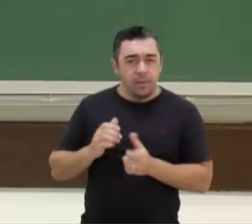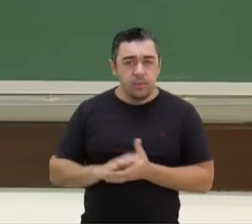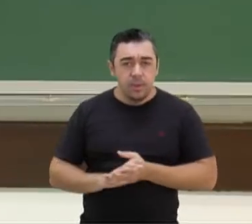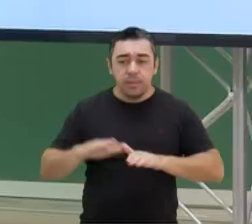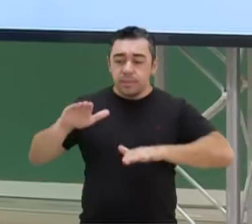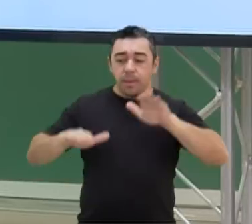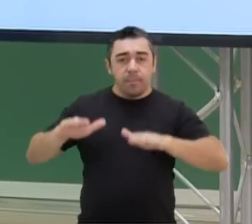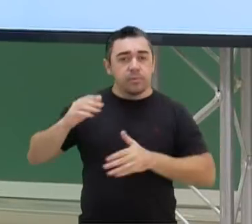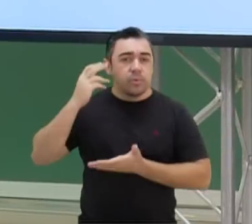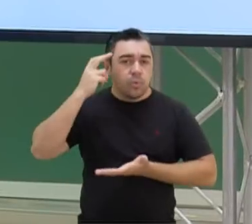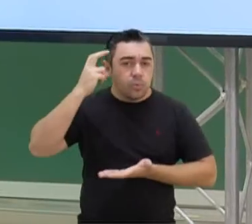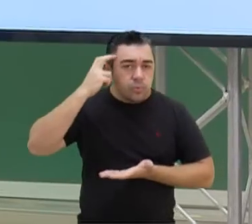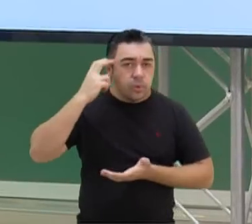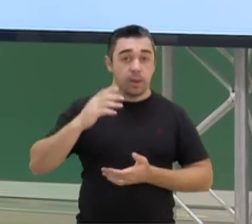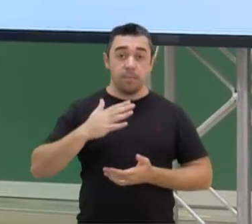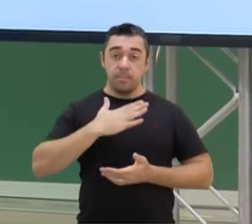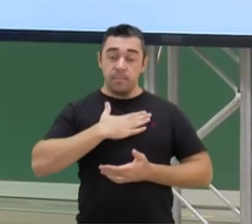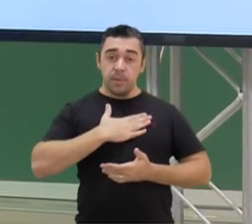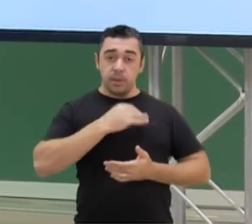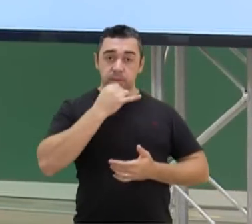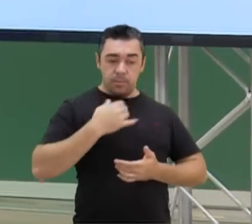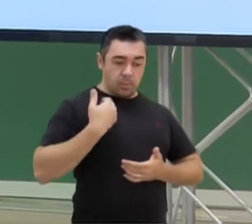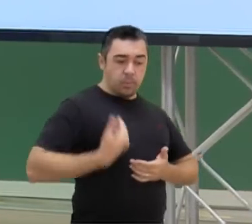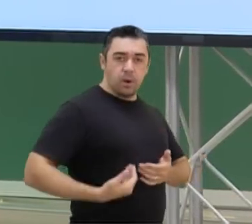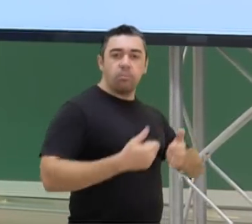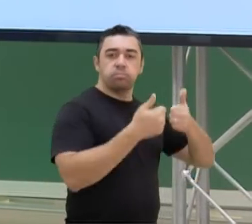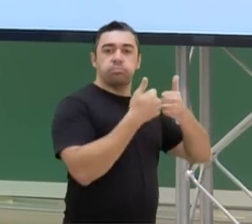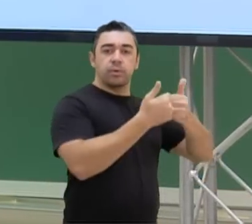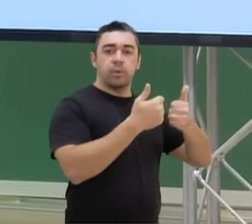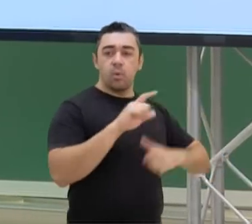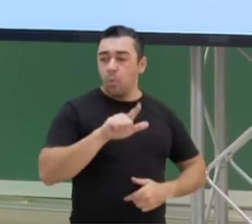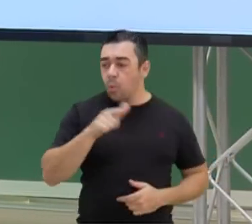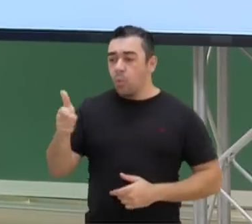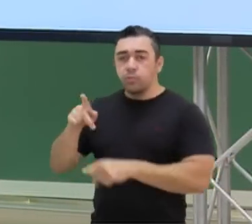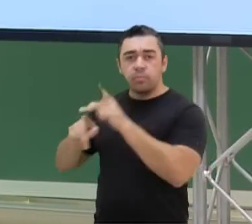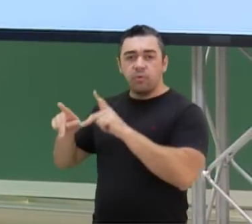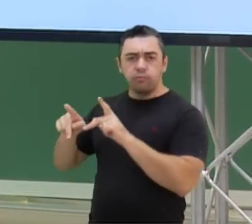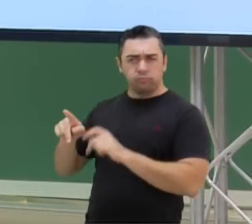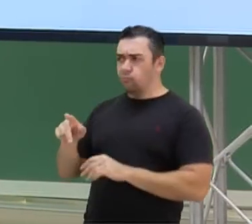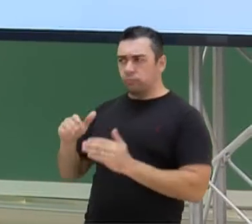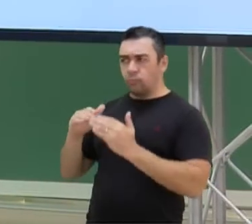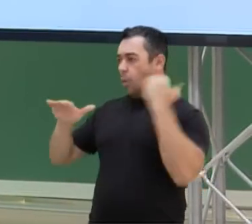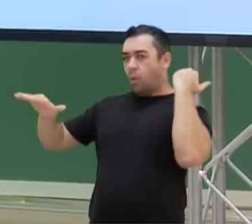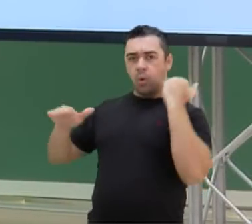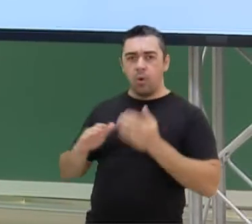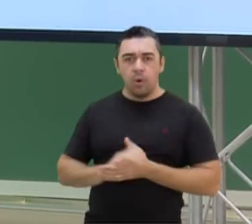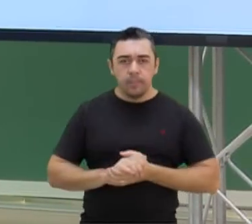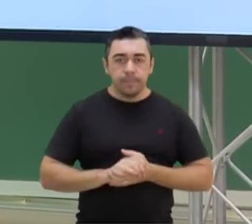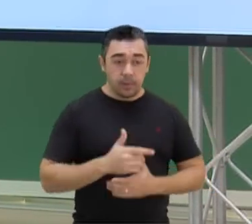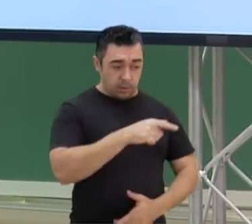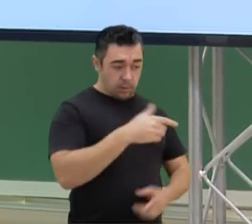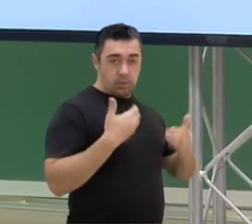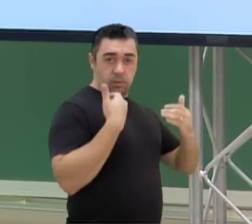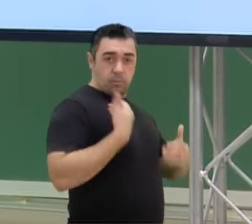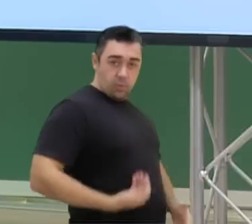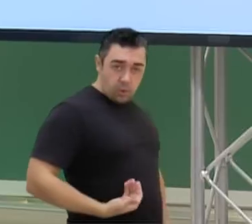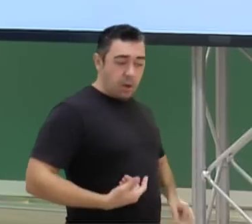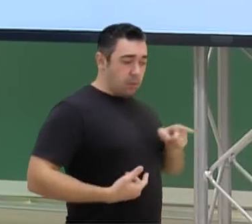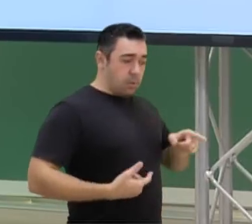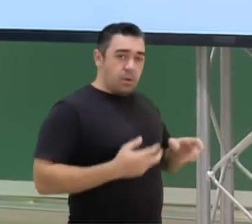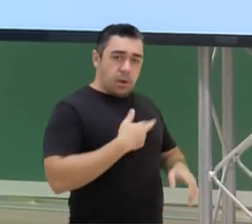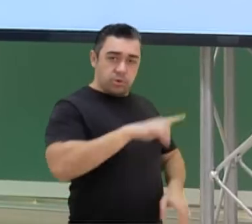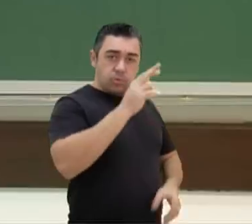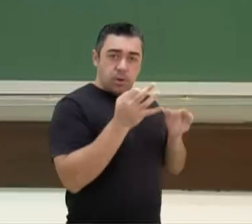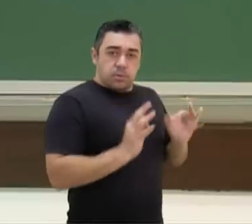é moralmente correto para um povo não é para o outro. Aquilo que é moralmente aceito em uma região não